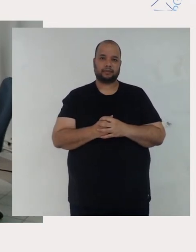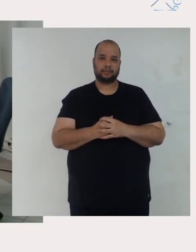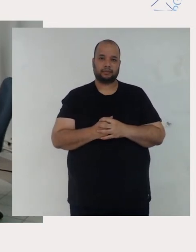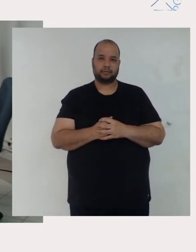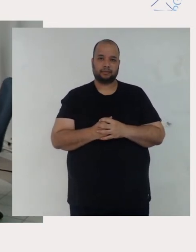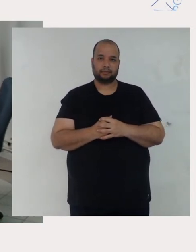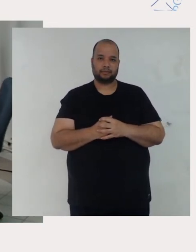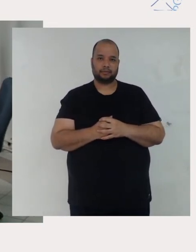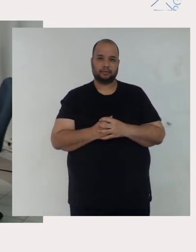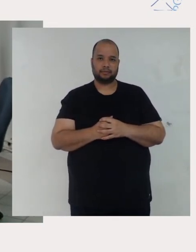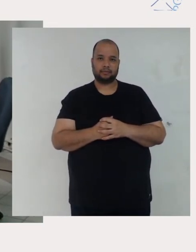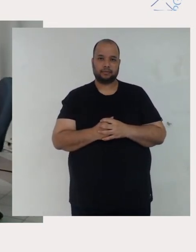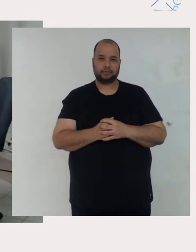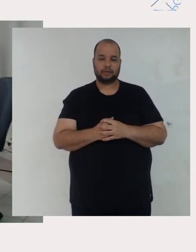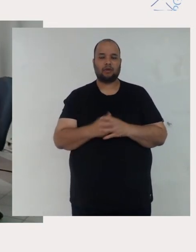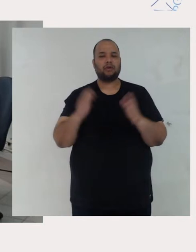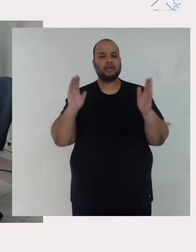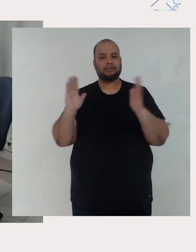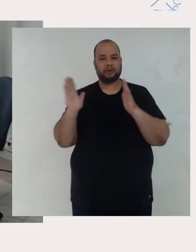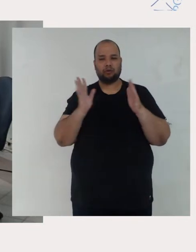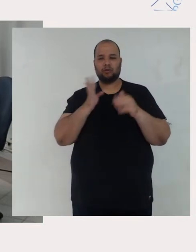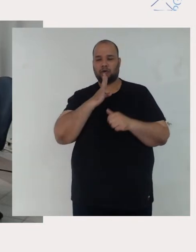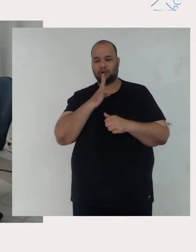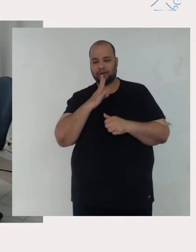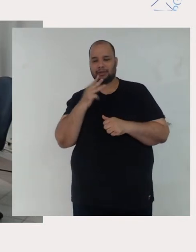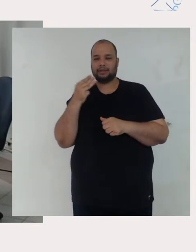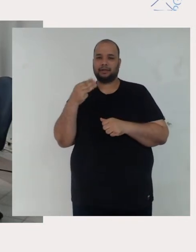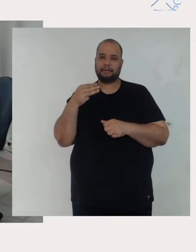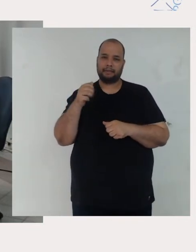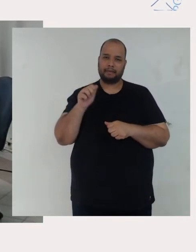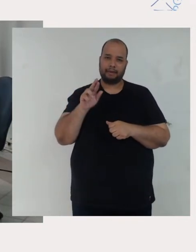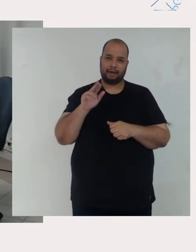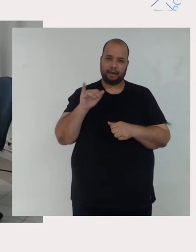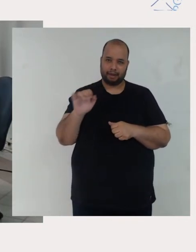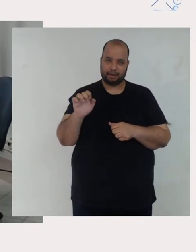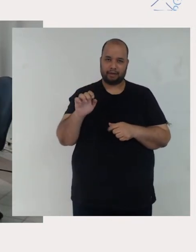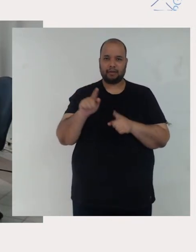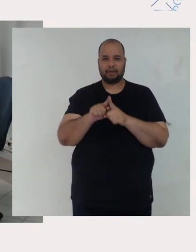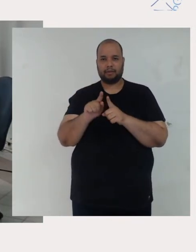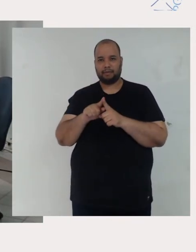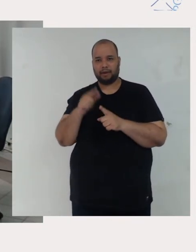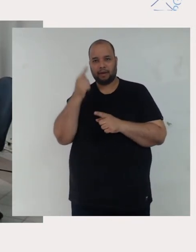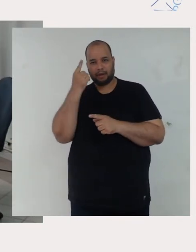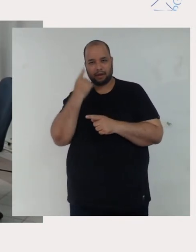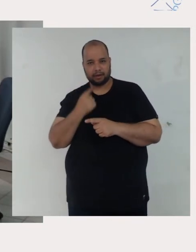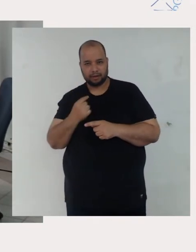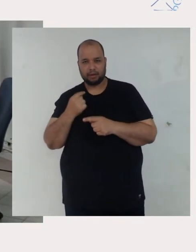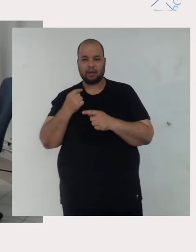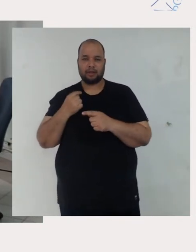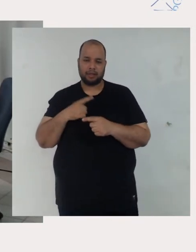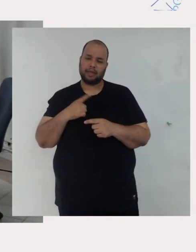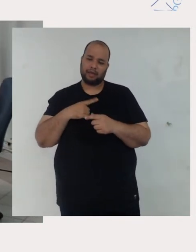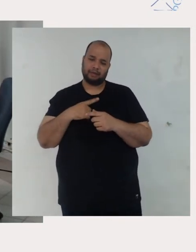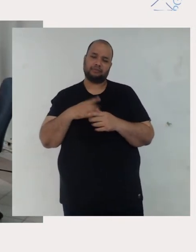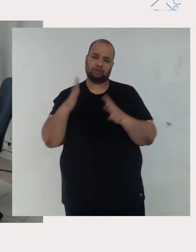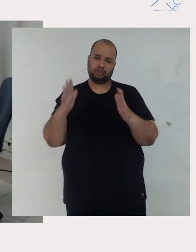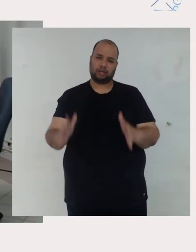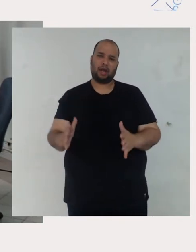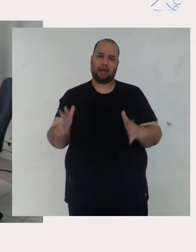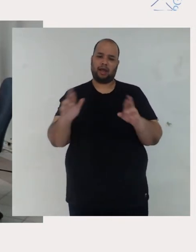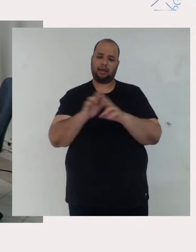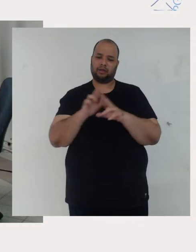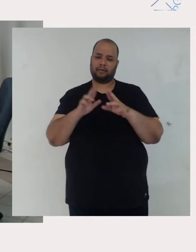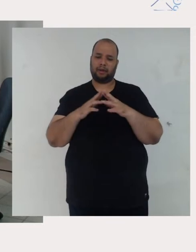a Marie e a Andrea, né, que também um longo relacionamento acadêmico, né, elas participaram das